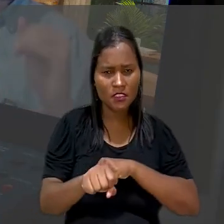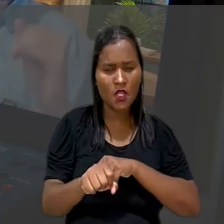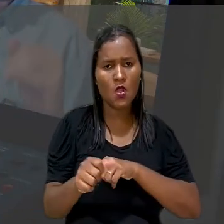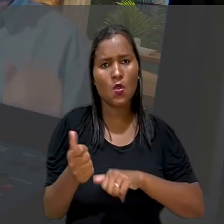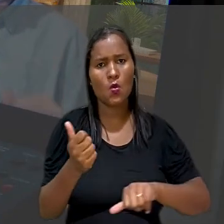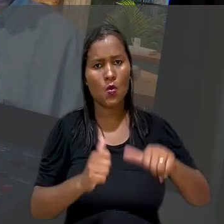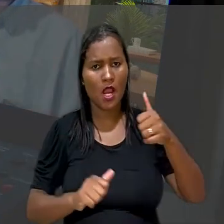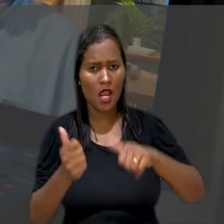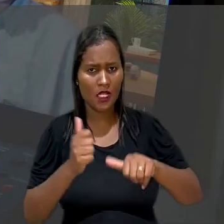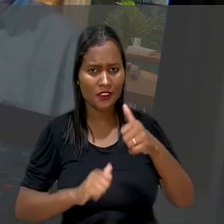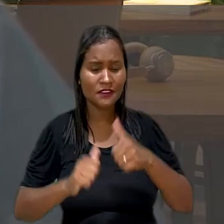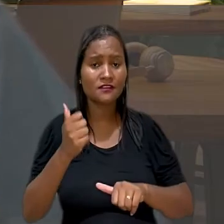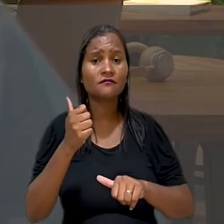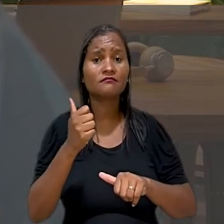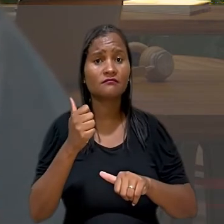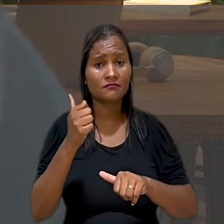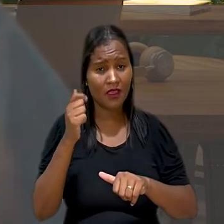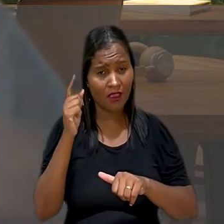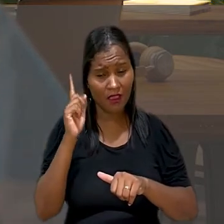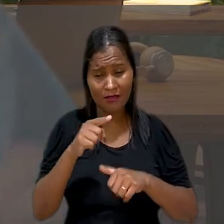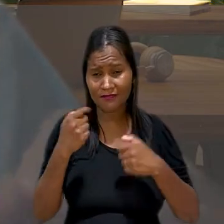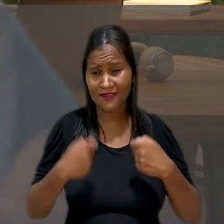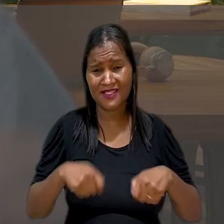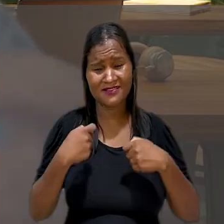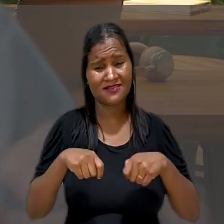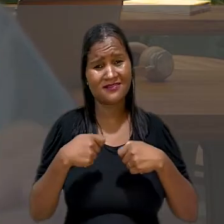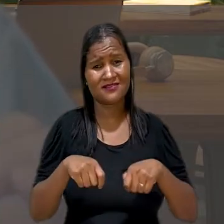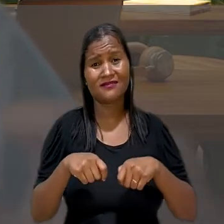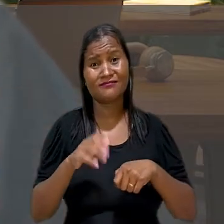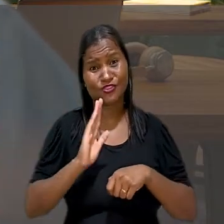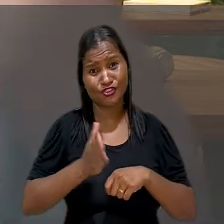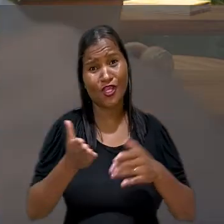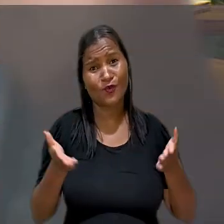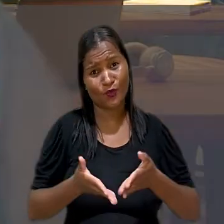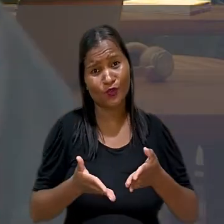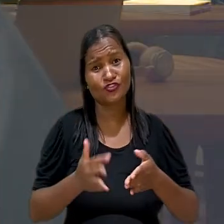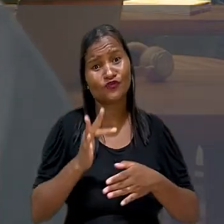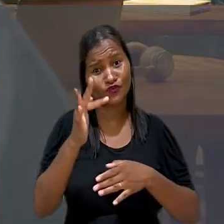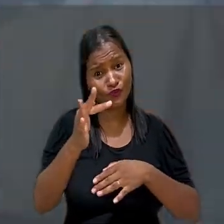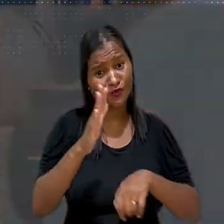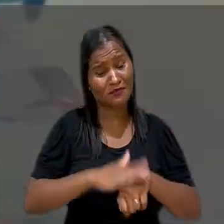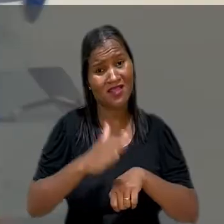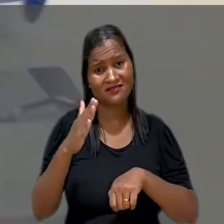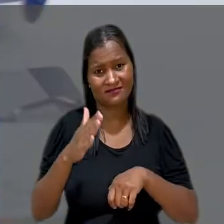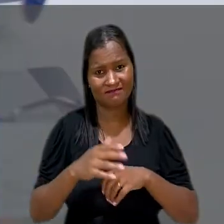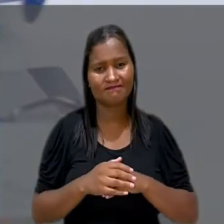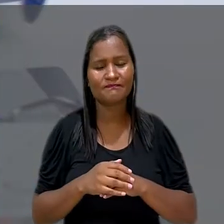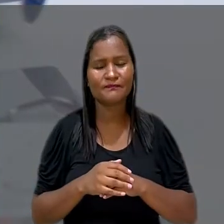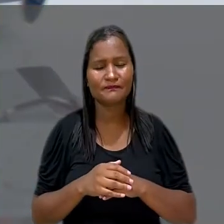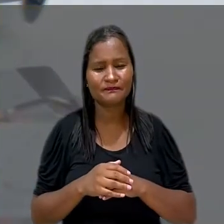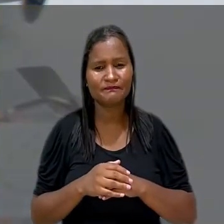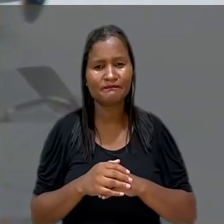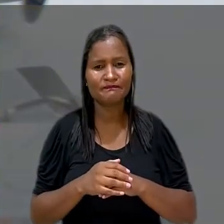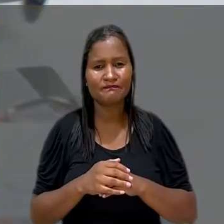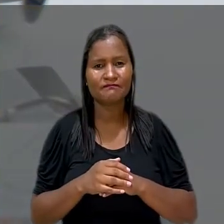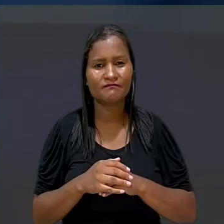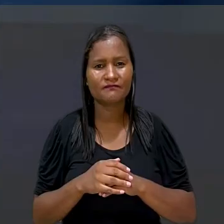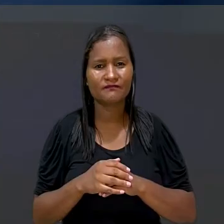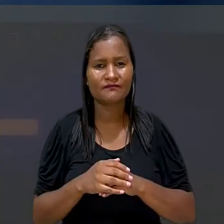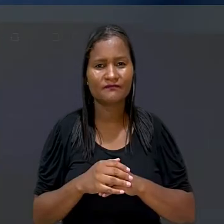formação, qualificação são indispensáveis, já eram e são cada vez mais necessários.